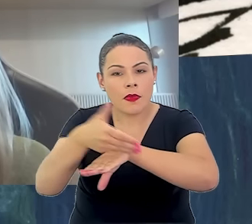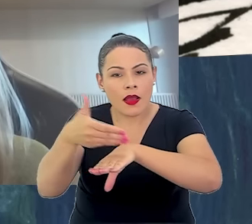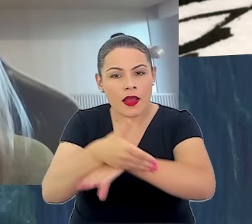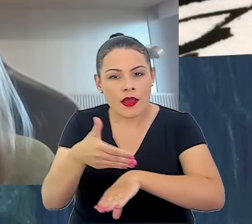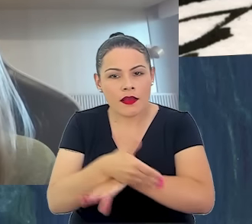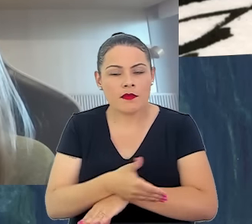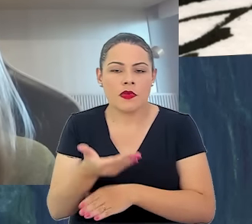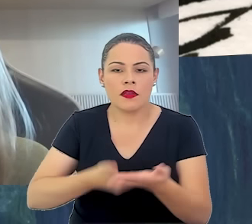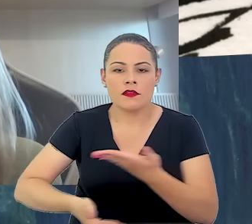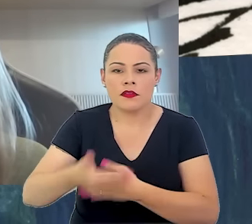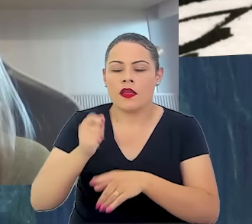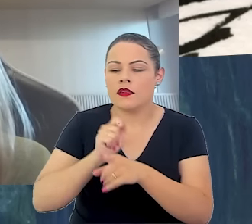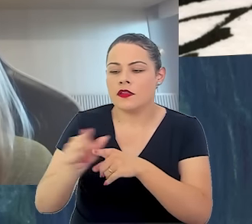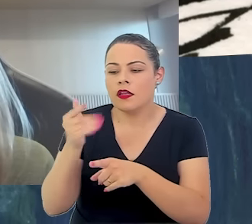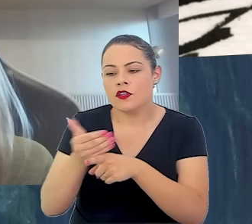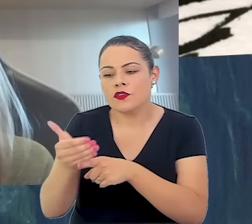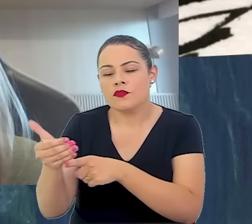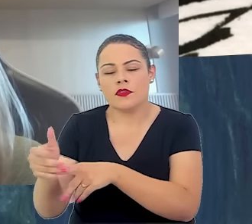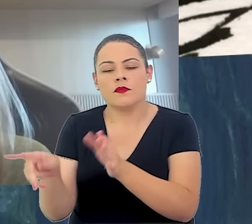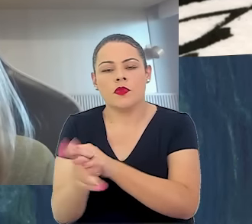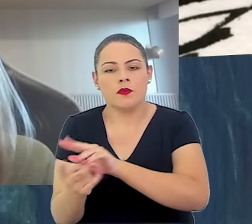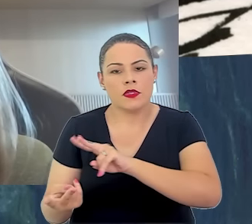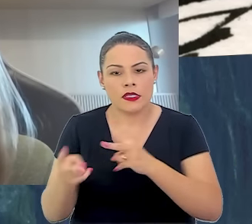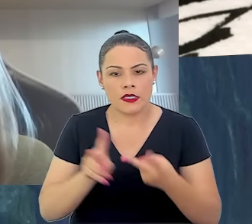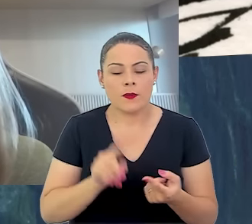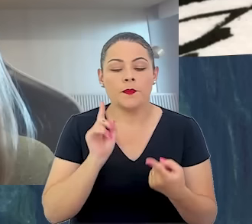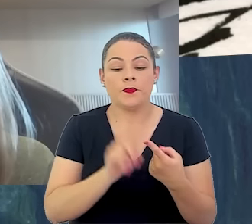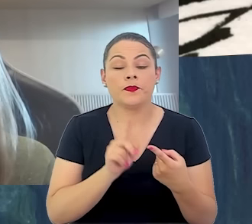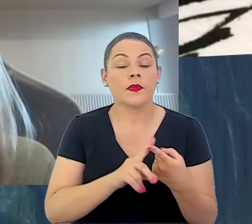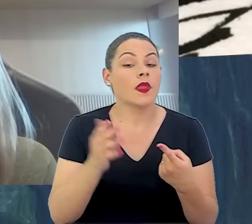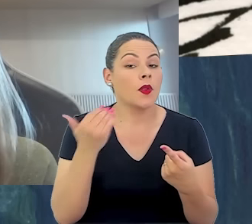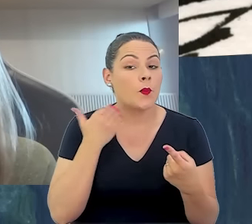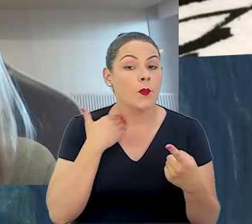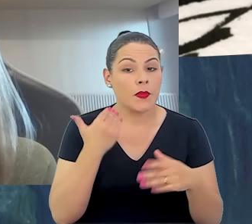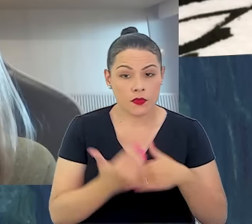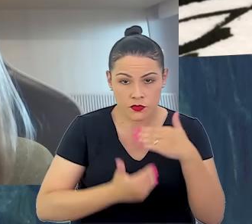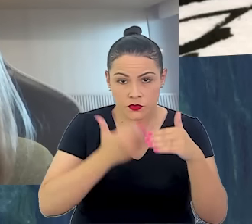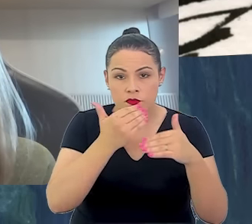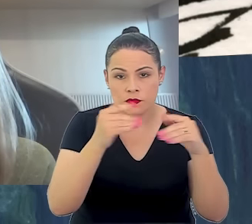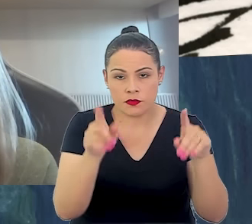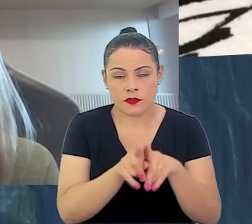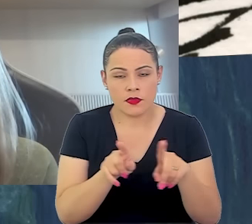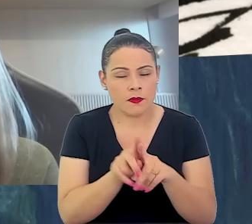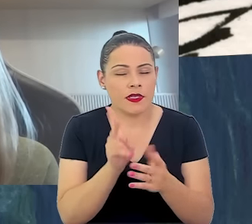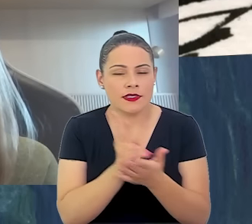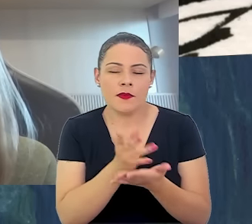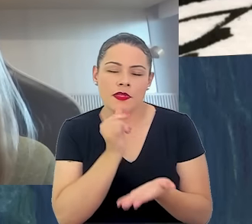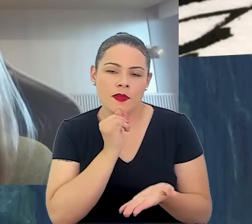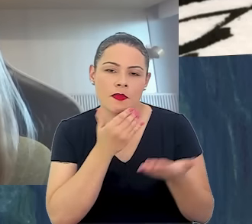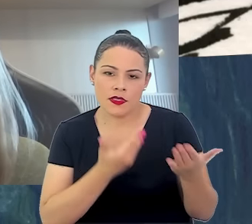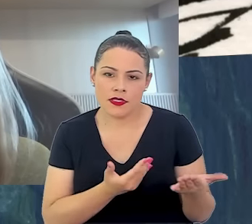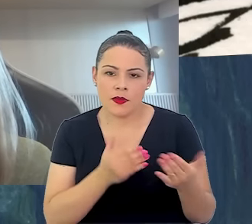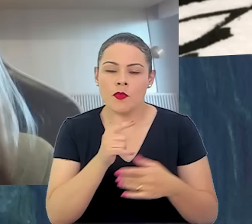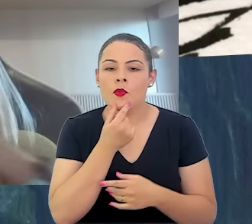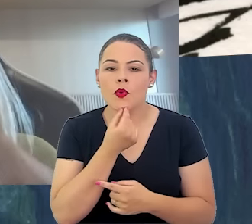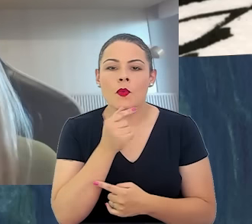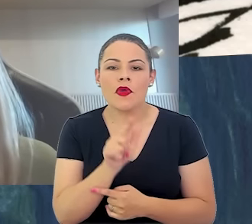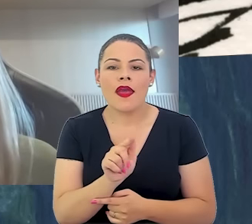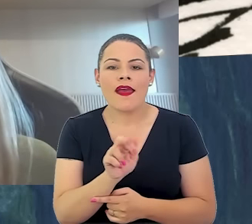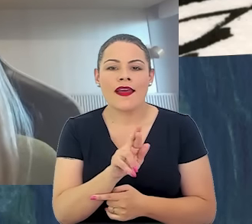eh no financiamento da transição um são os bancos desenvolvimentos e e e temos aqui o o